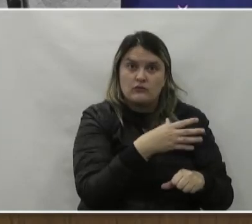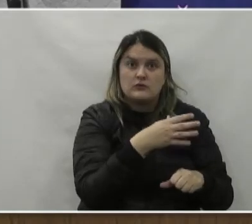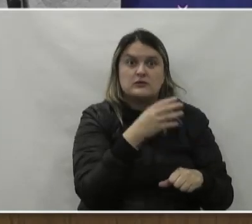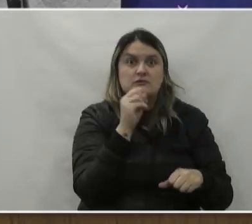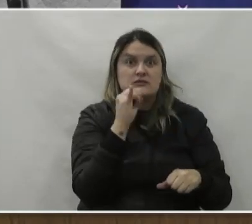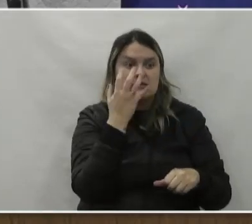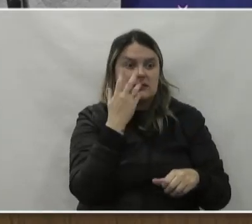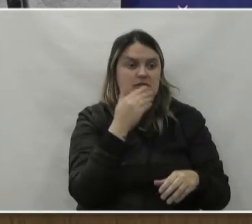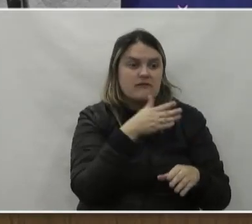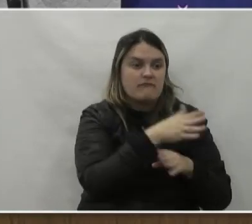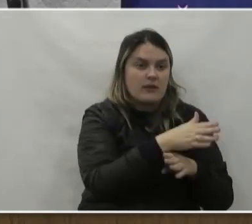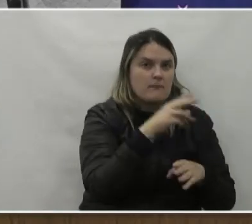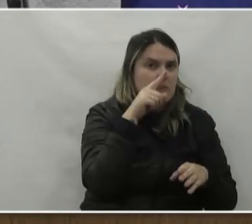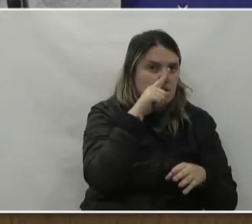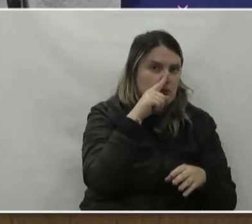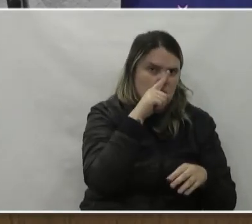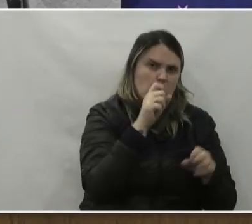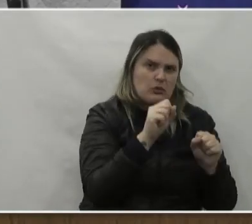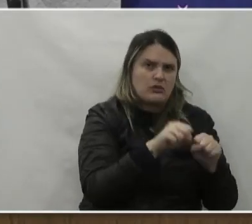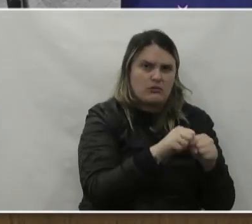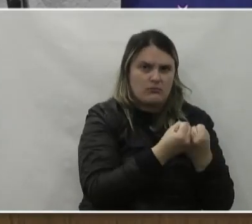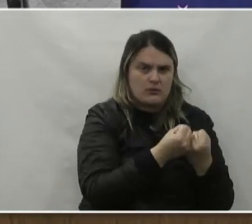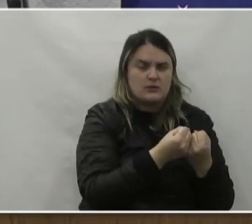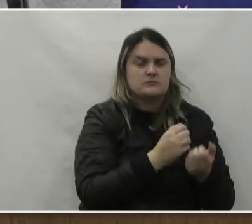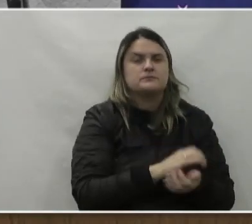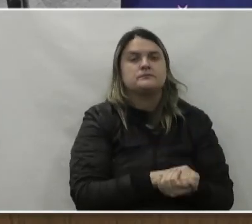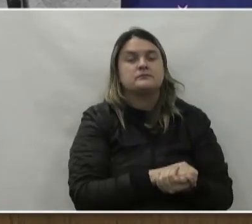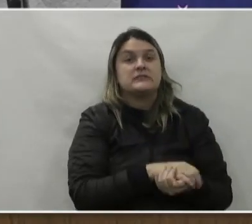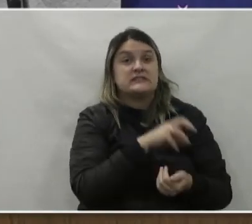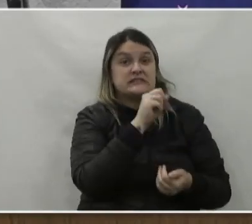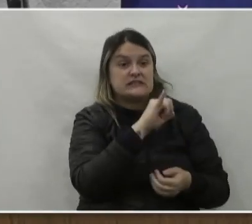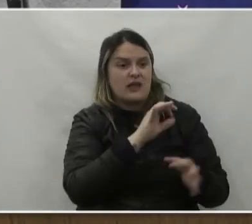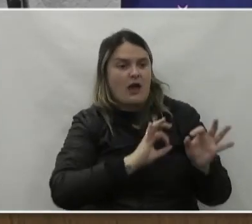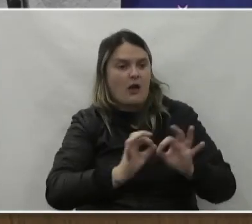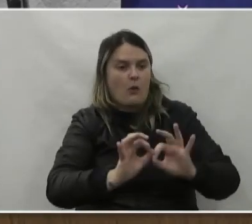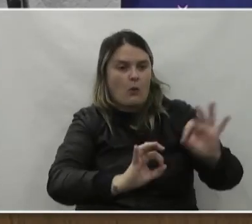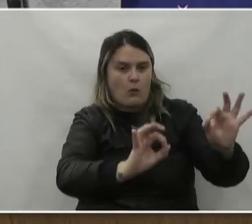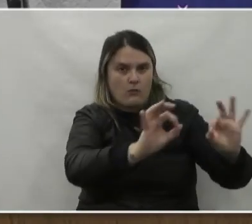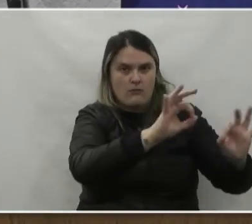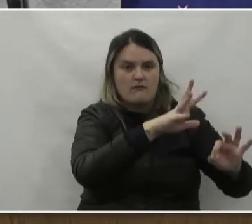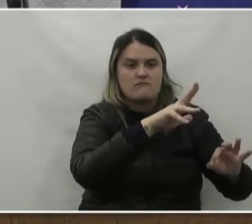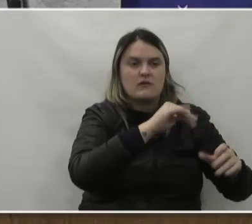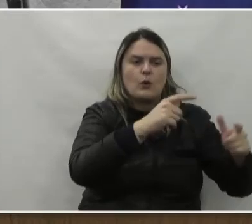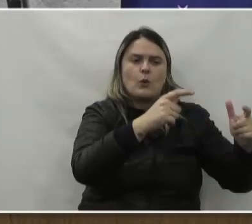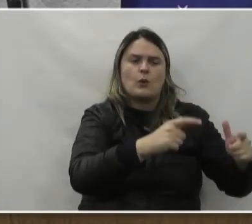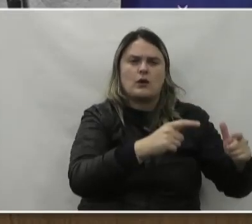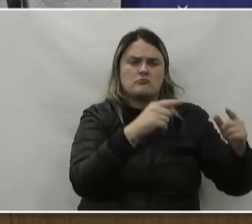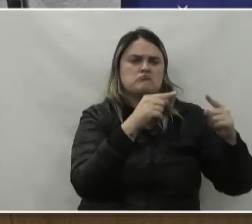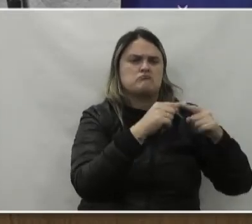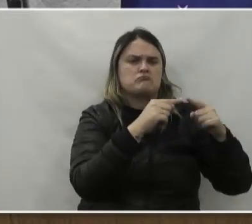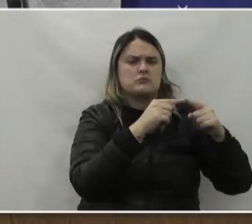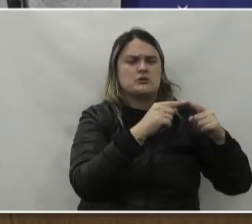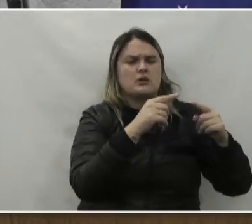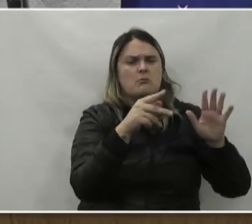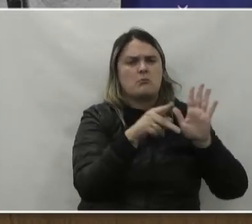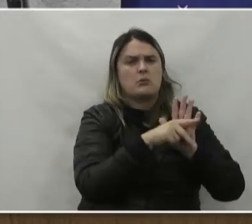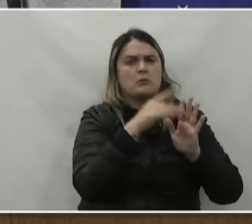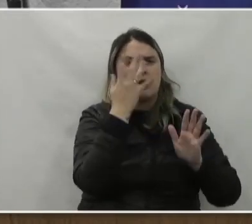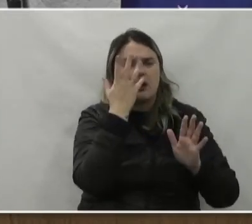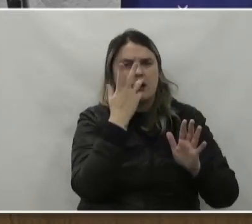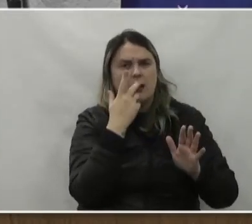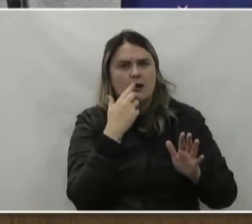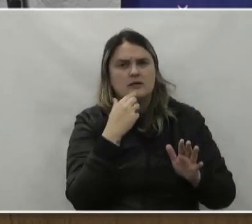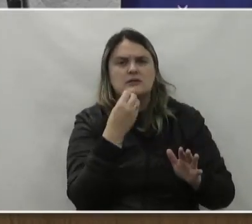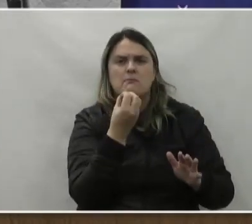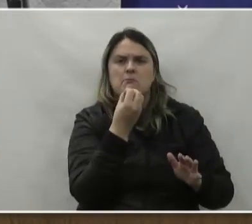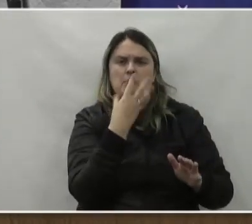crianças que frequentam o local. A devida manutenção garantirá um espaço adequado de lazer e convívio, promovendo